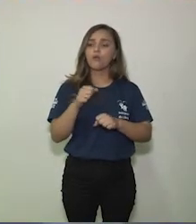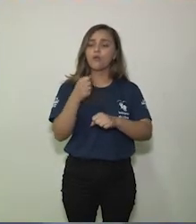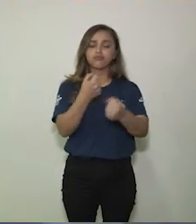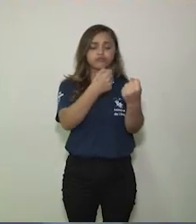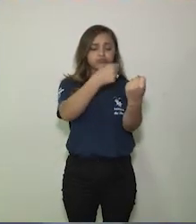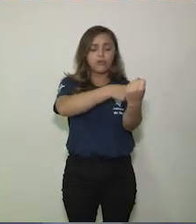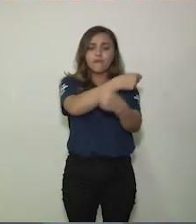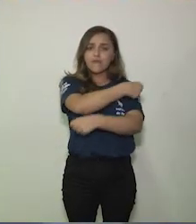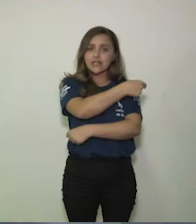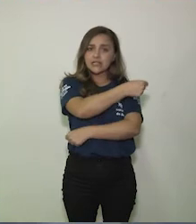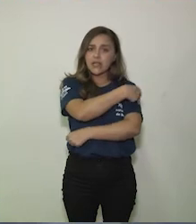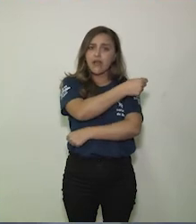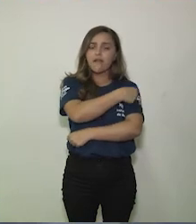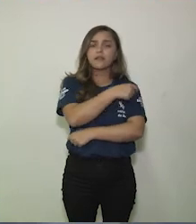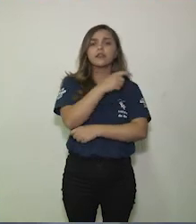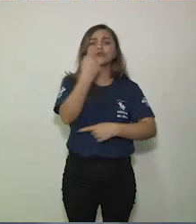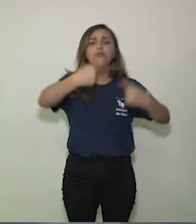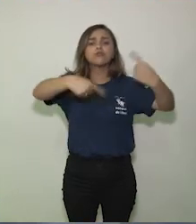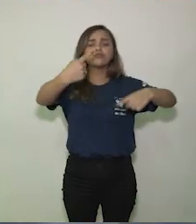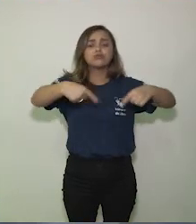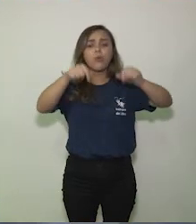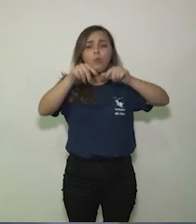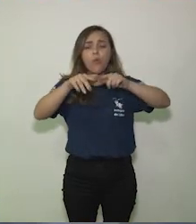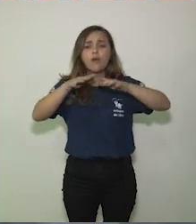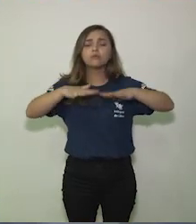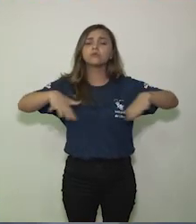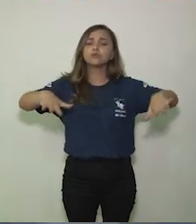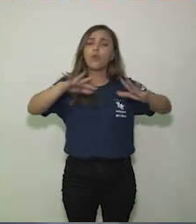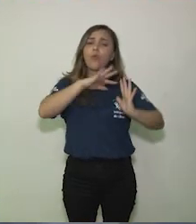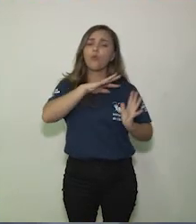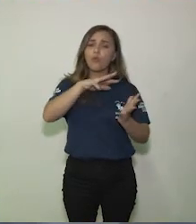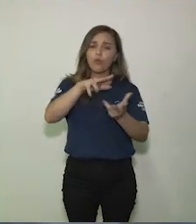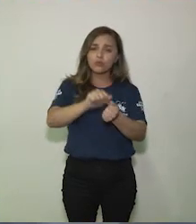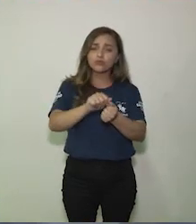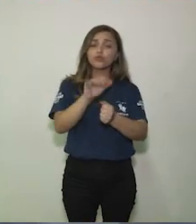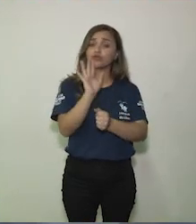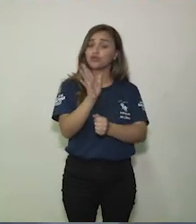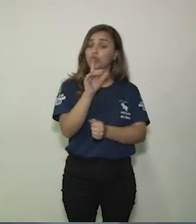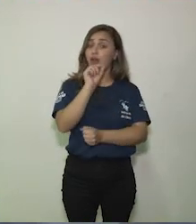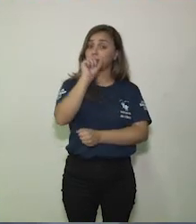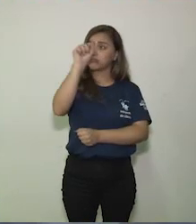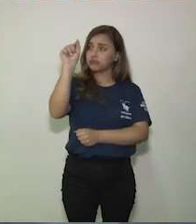muito discutida no mundo. A gente já deixou claro em outras